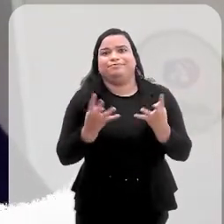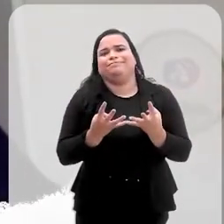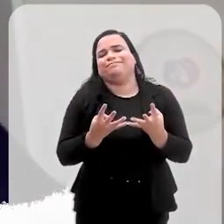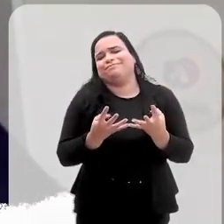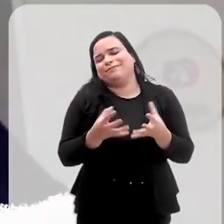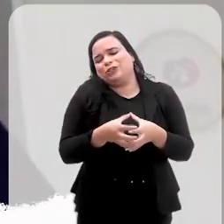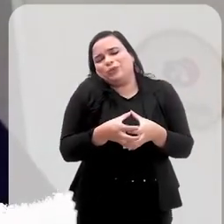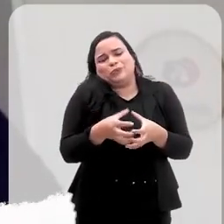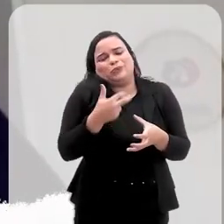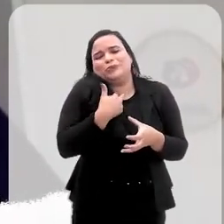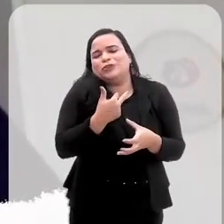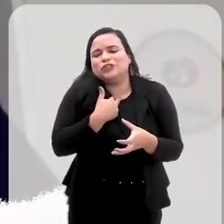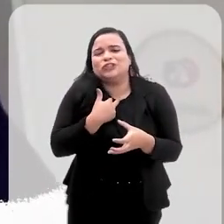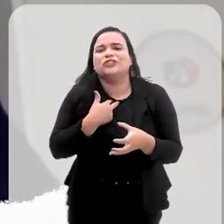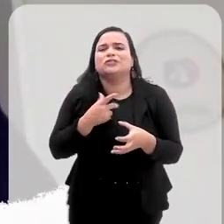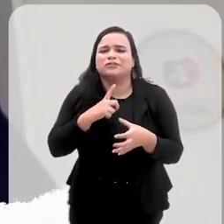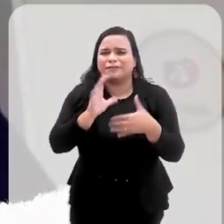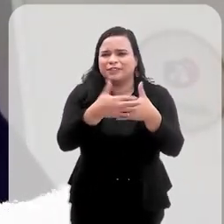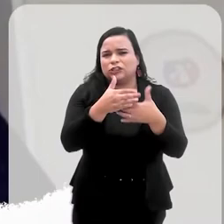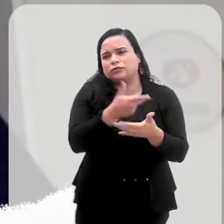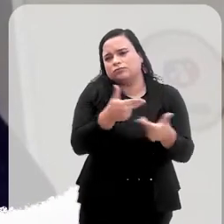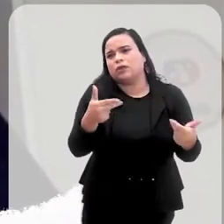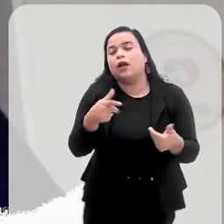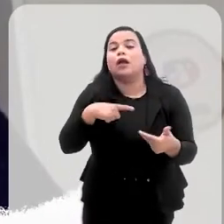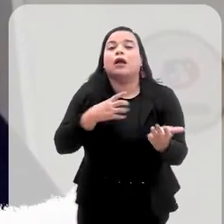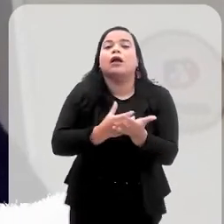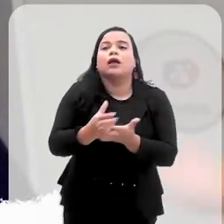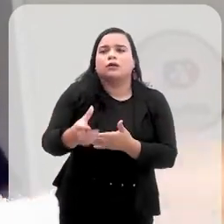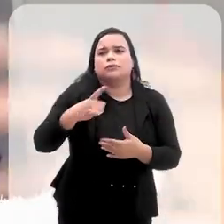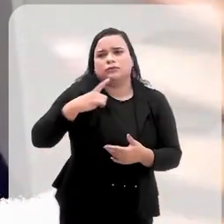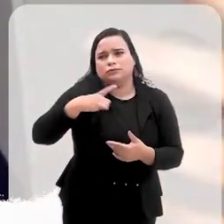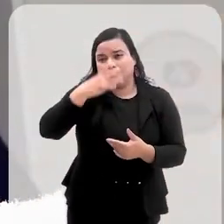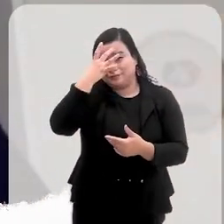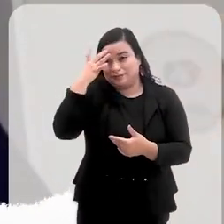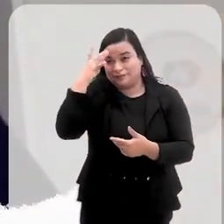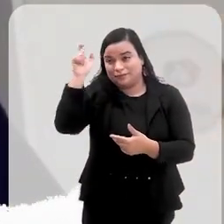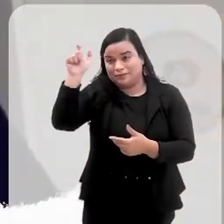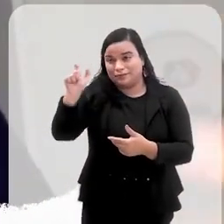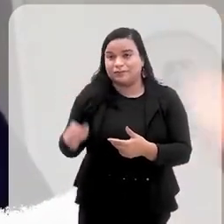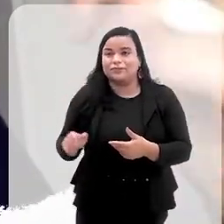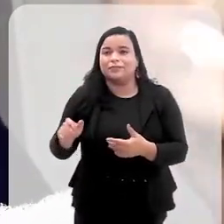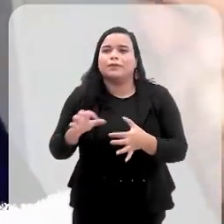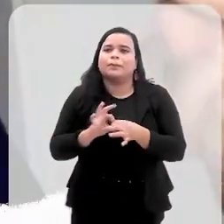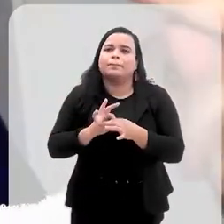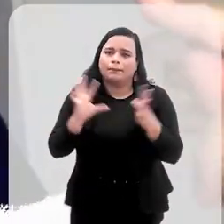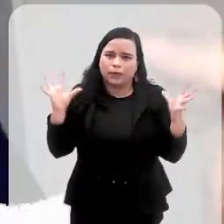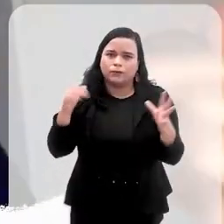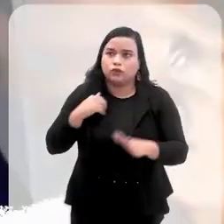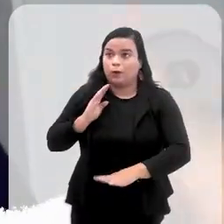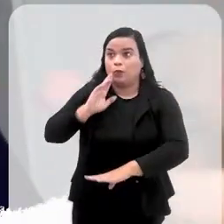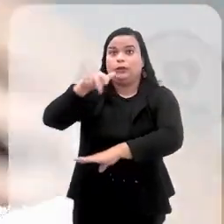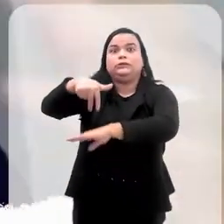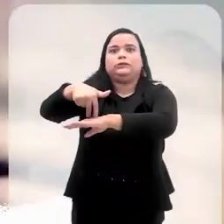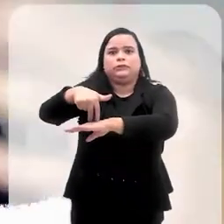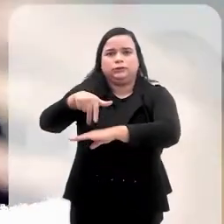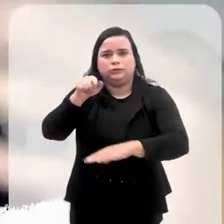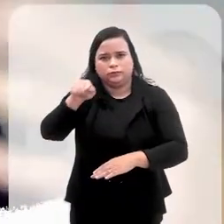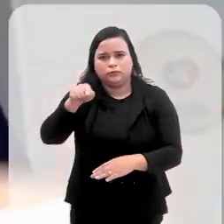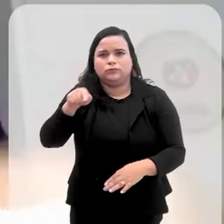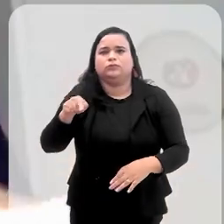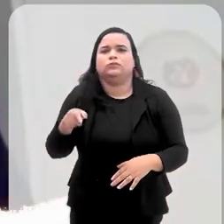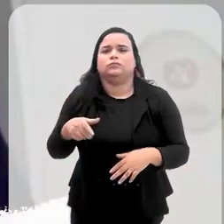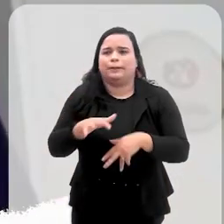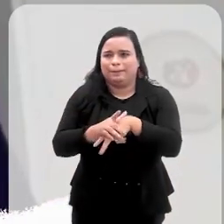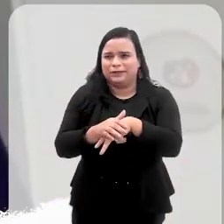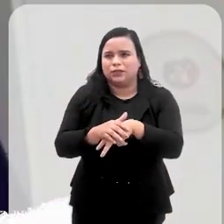que começou, né, que permitiu que eu fosse à casa dele. Então, eu estou agora trabalhando uma criança, tá,